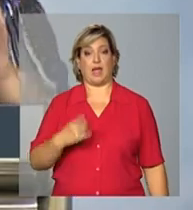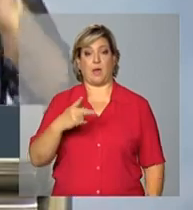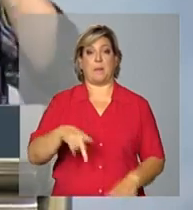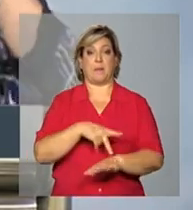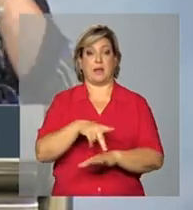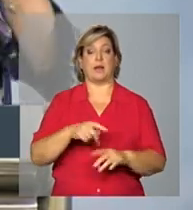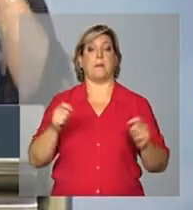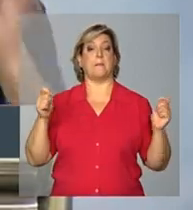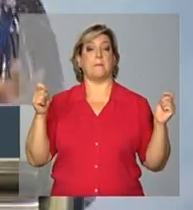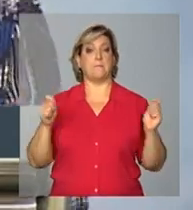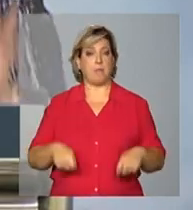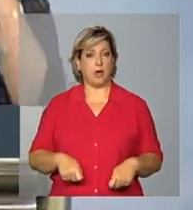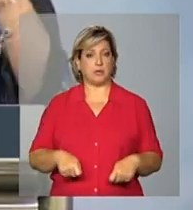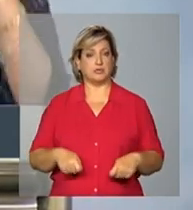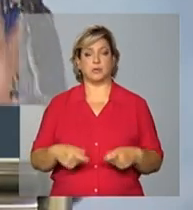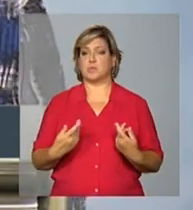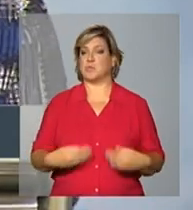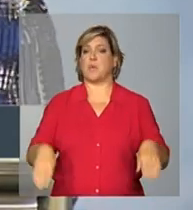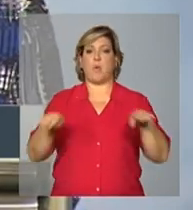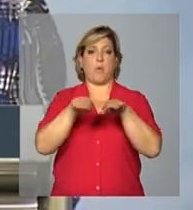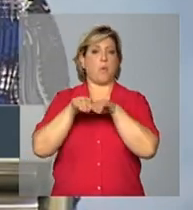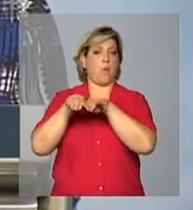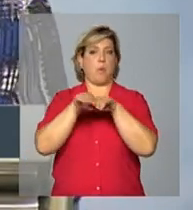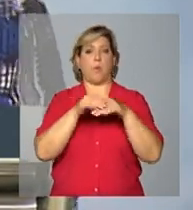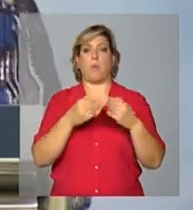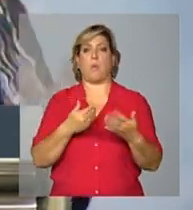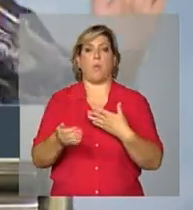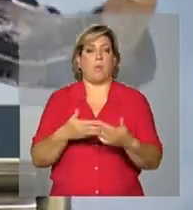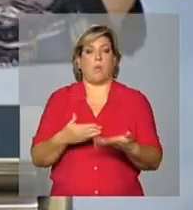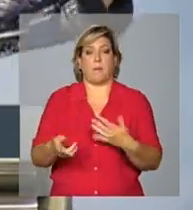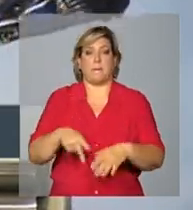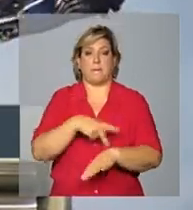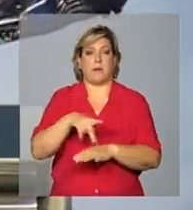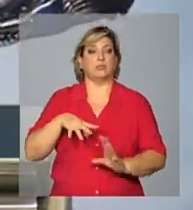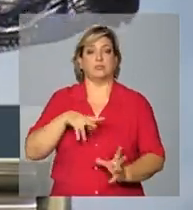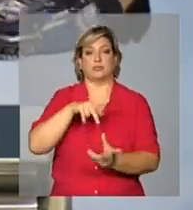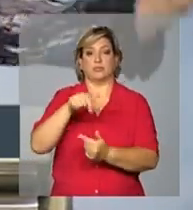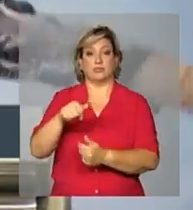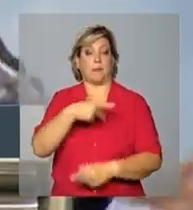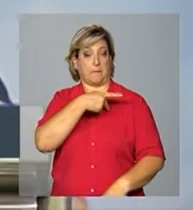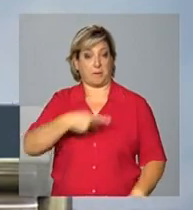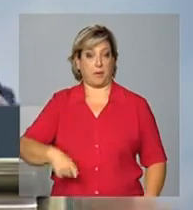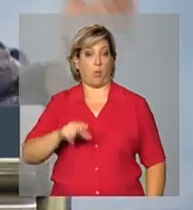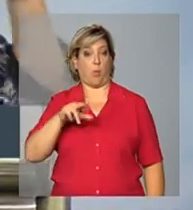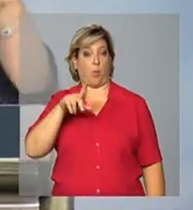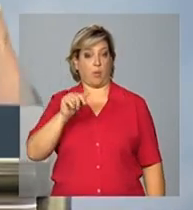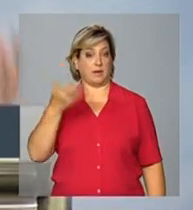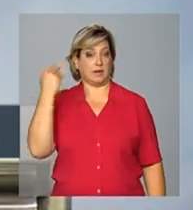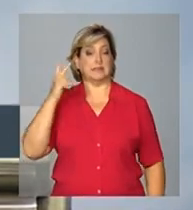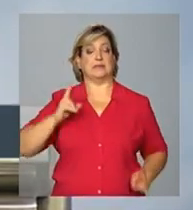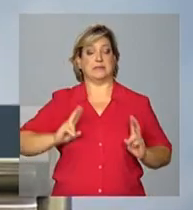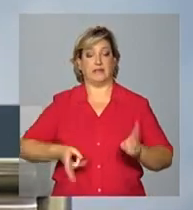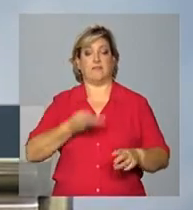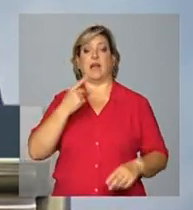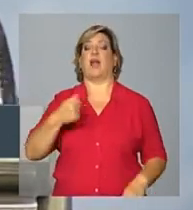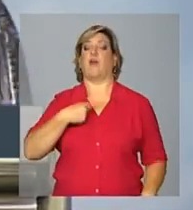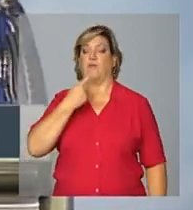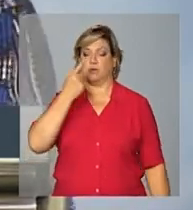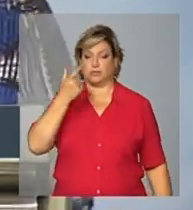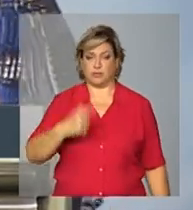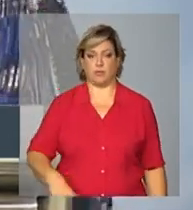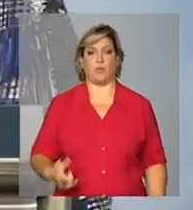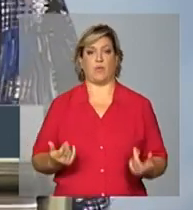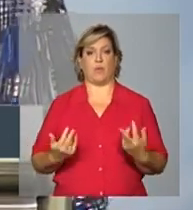olhar de igual para igual com qualquer país do mundo. O presidente Lula dizia isso e eu repito da mesma